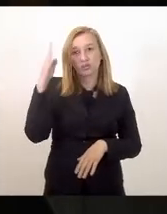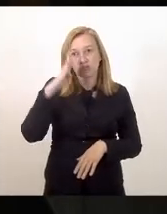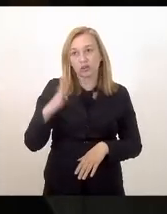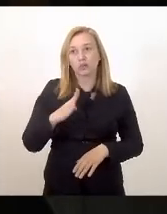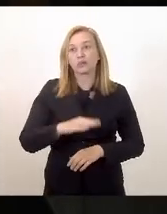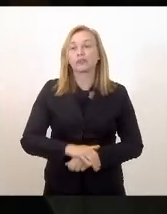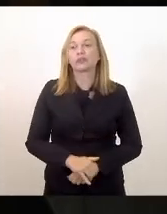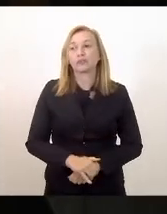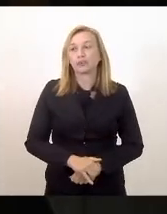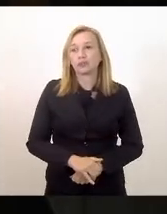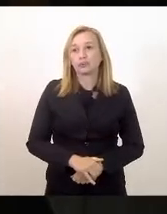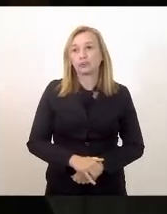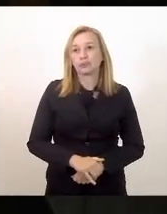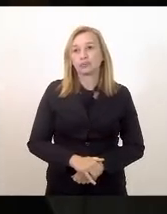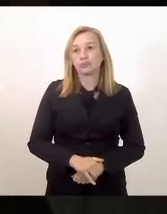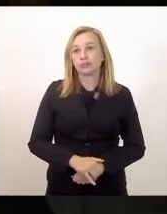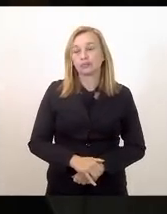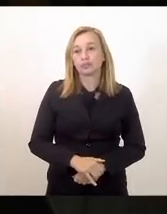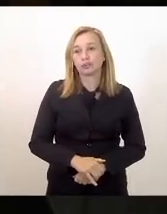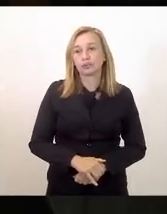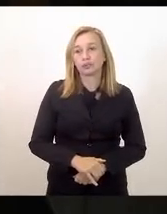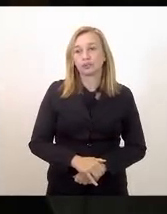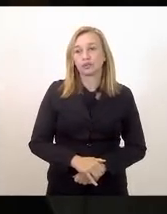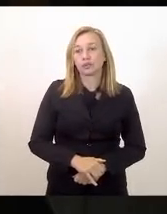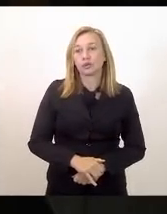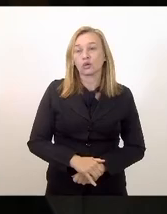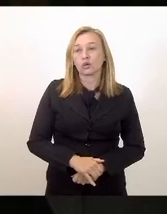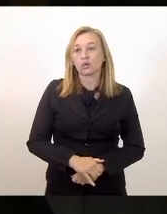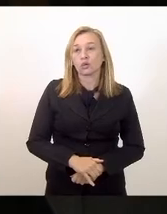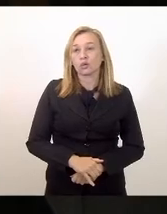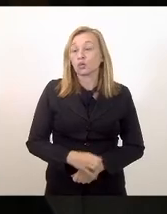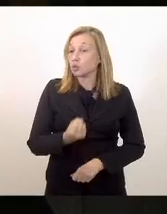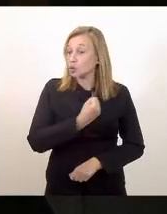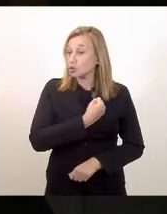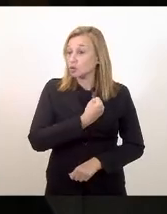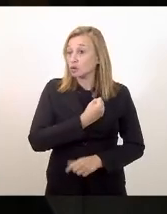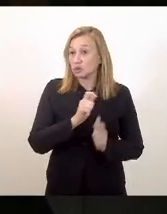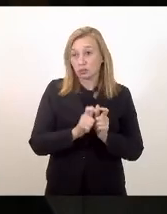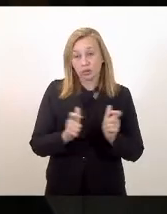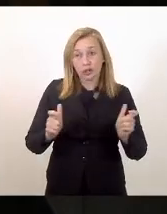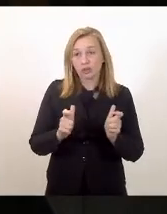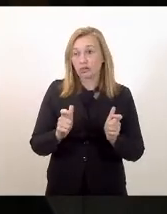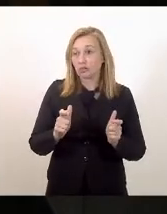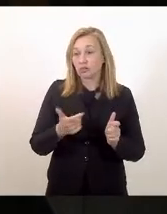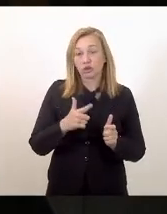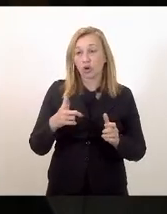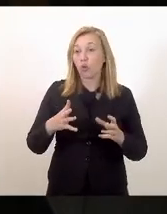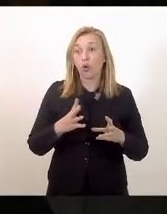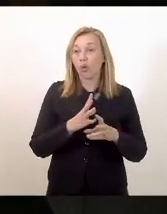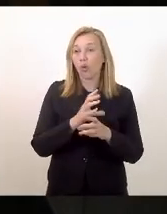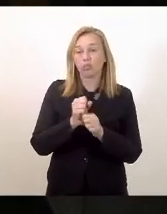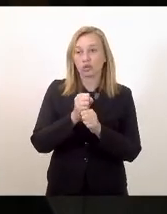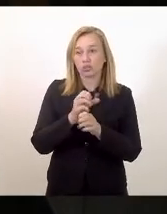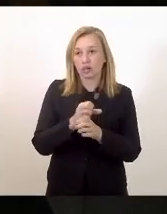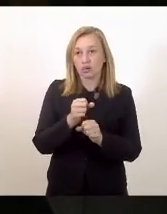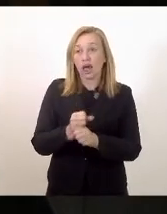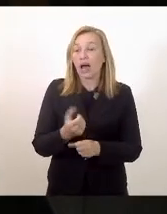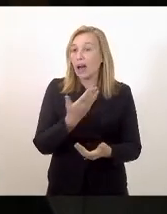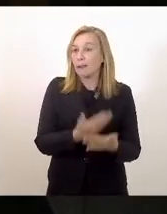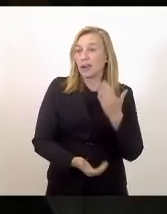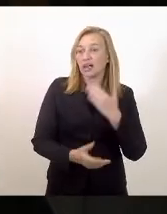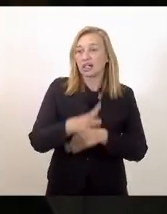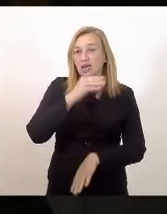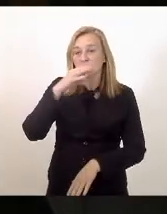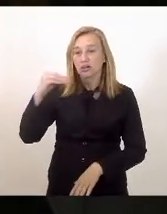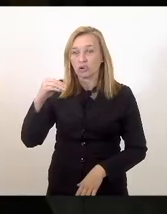Os índices de evasão ainda são incalculáveis. a perda de vínculo de crianças,